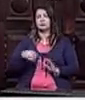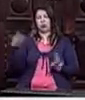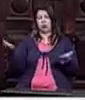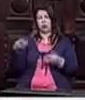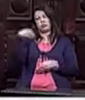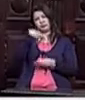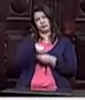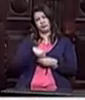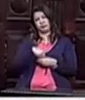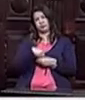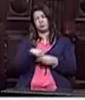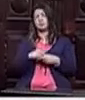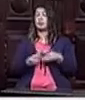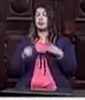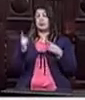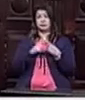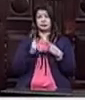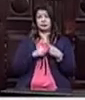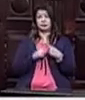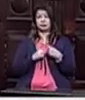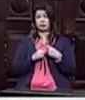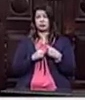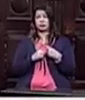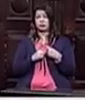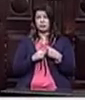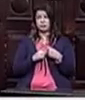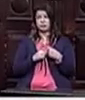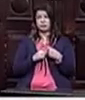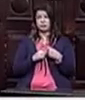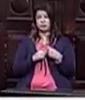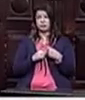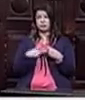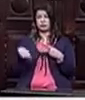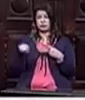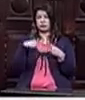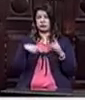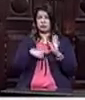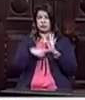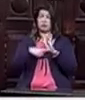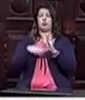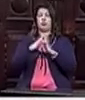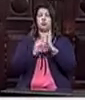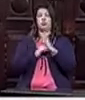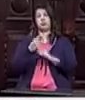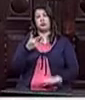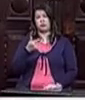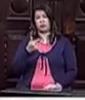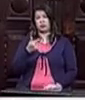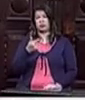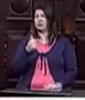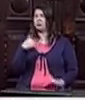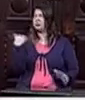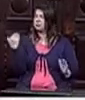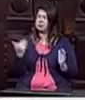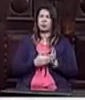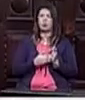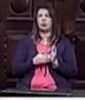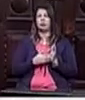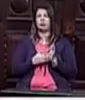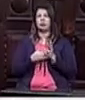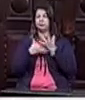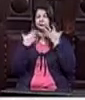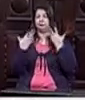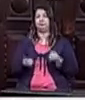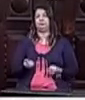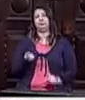aqui. Primeiro, nós apresentamos 12 emendas, todas rejeitadas, deputado